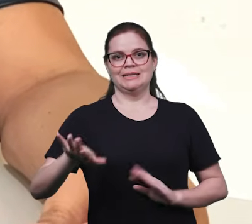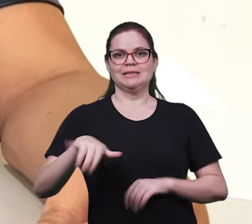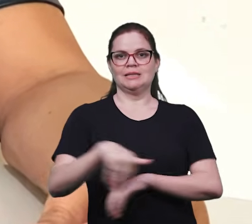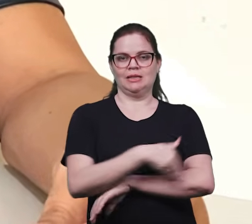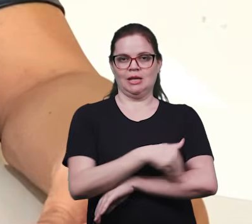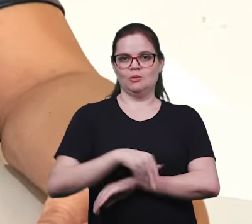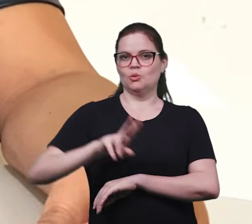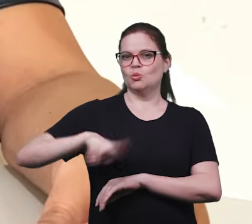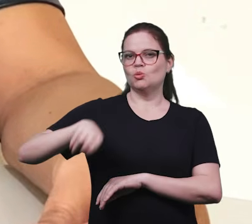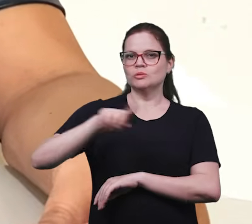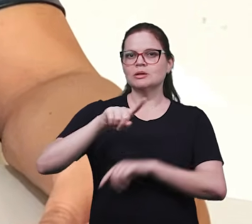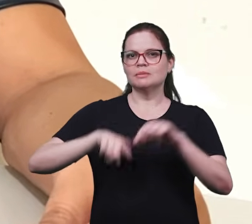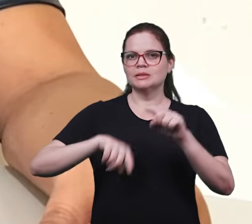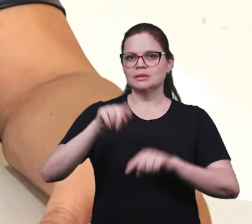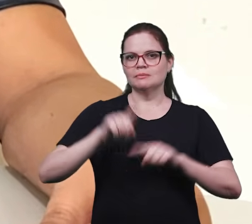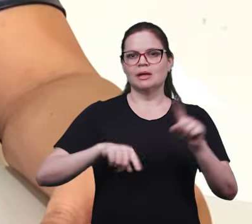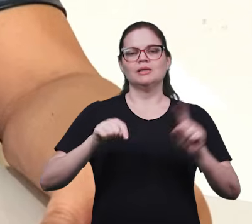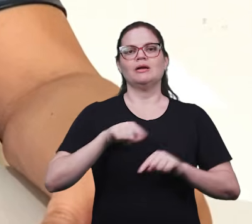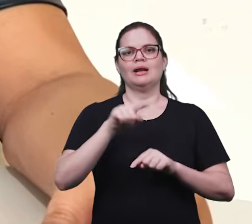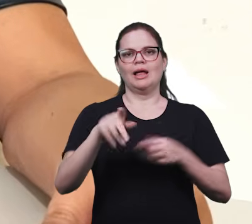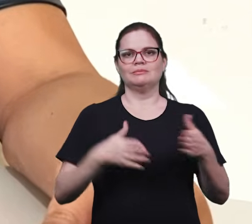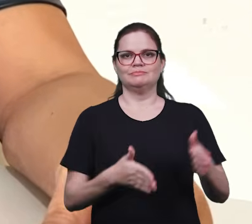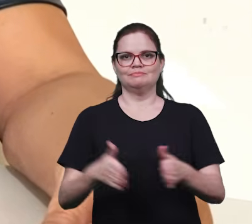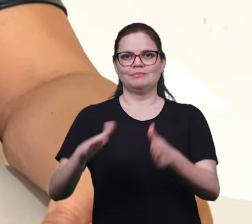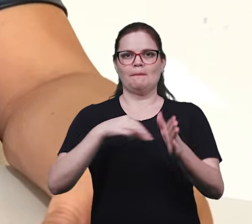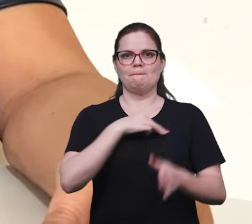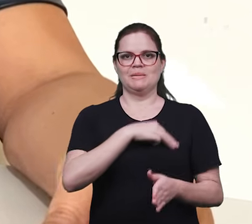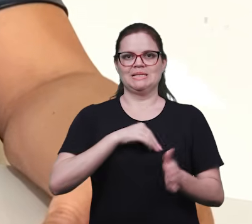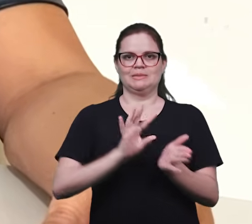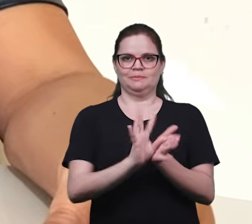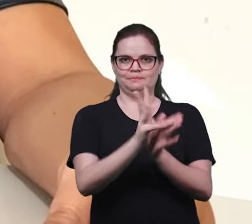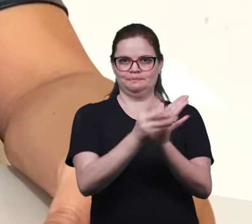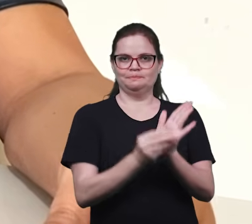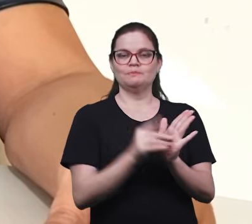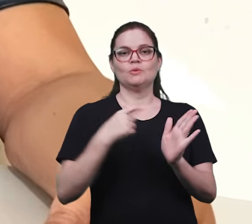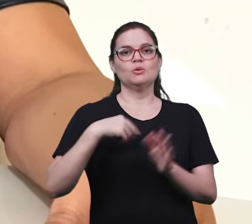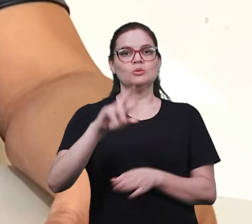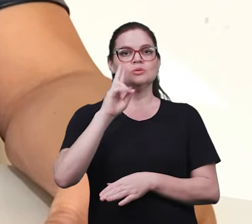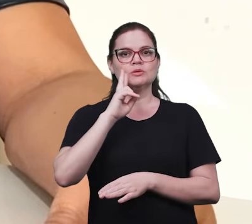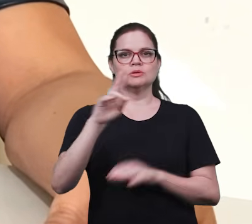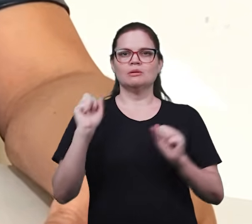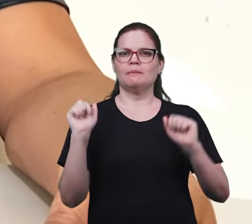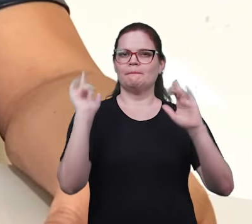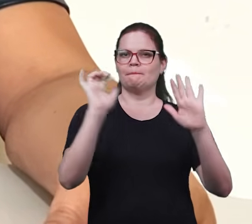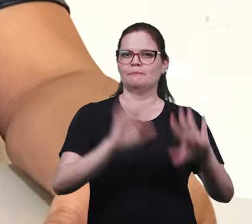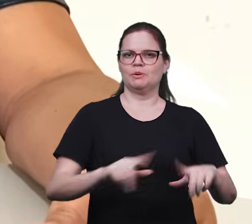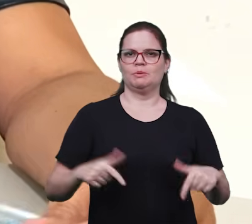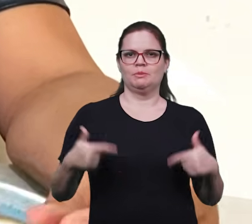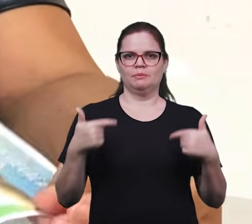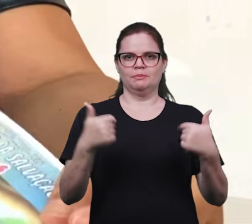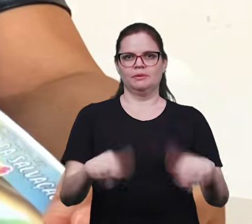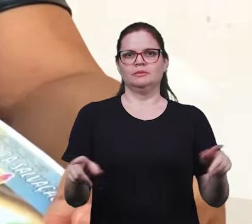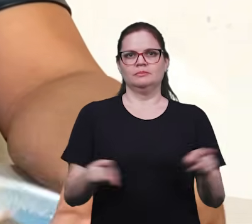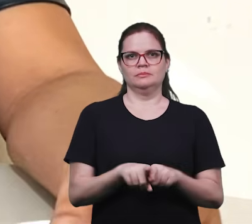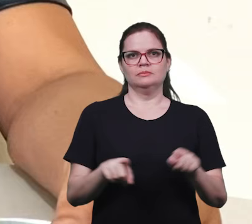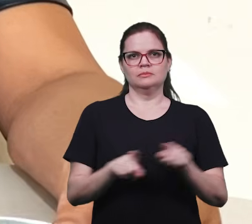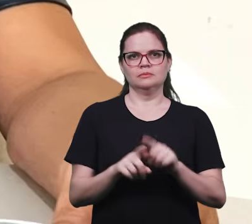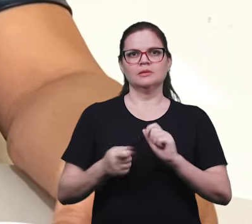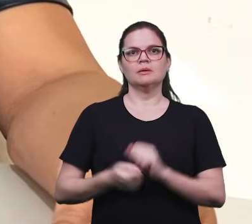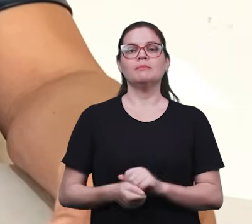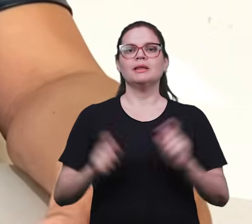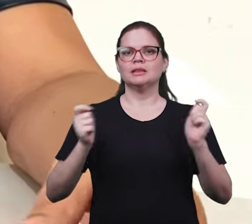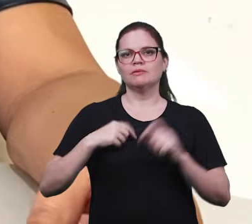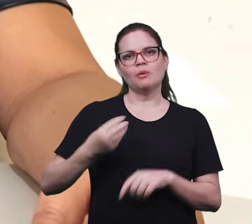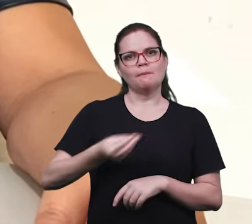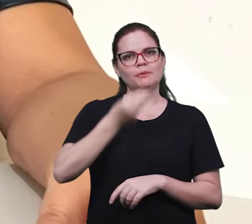utilizamos este recurso ali na Missão Transamazônica e o Senhor operou grandemente ali Nós também tivemos a oportunidade de ministrar pequenas aulas